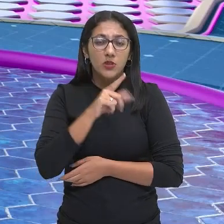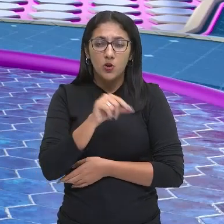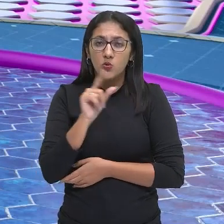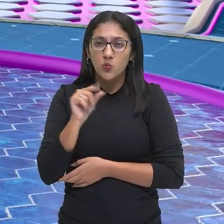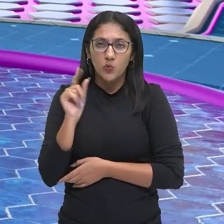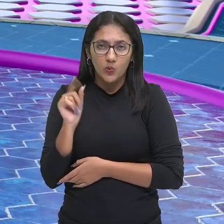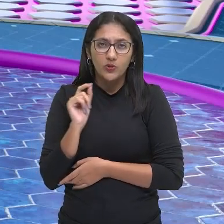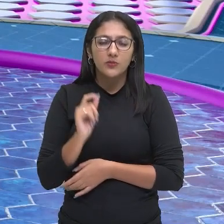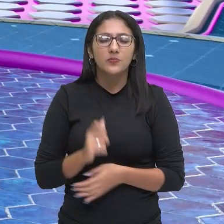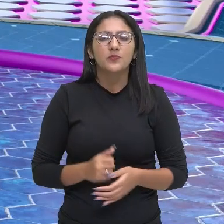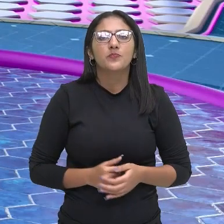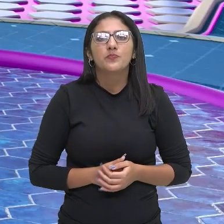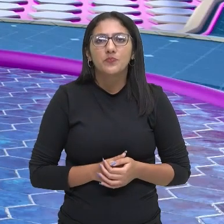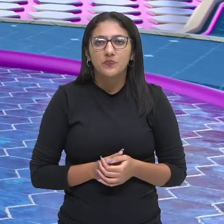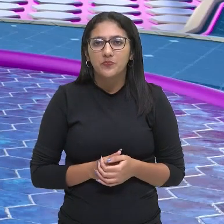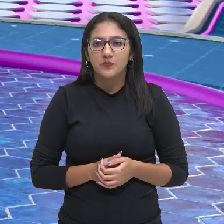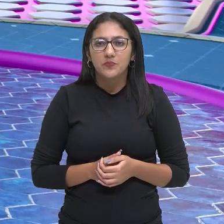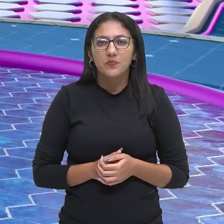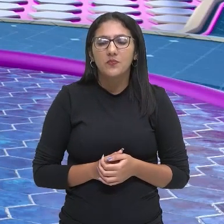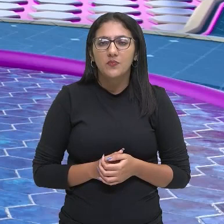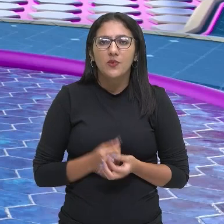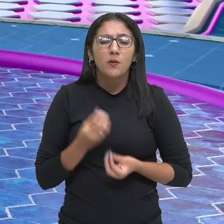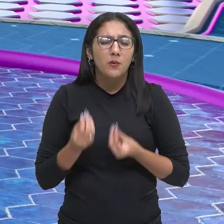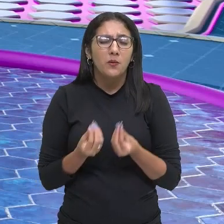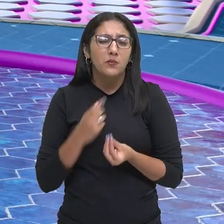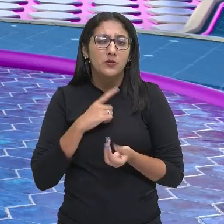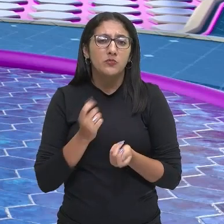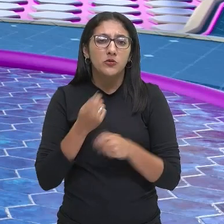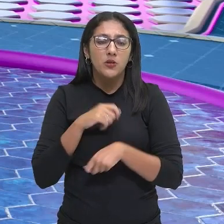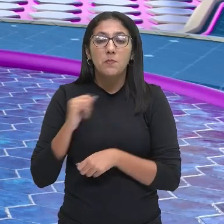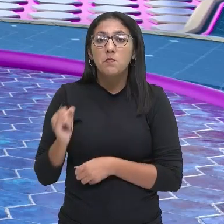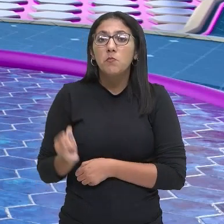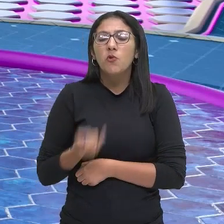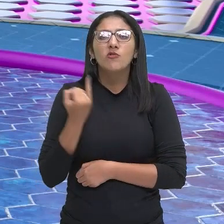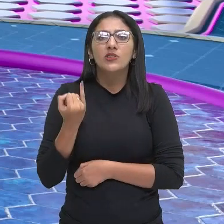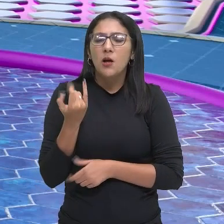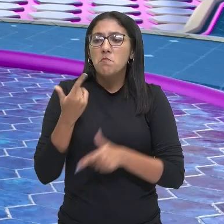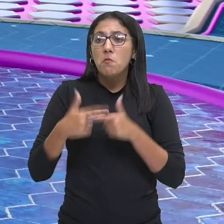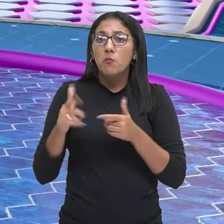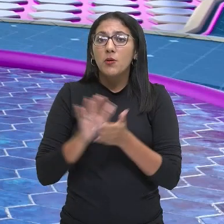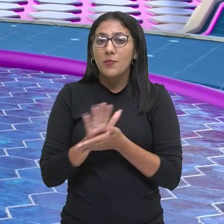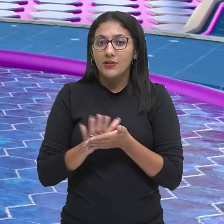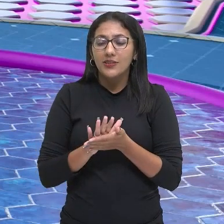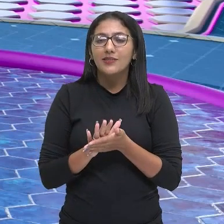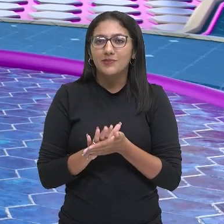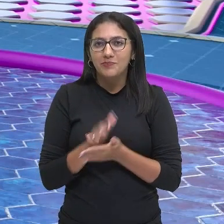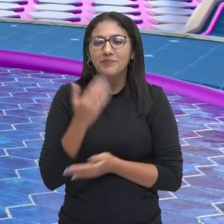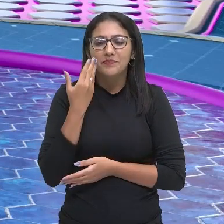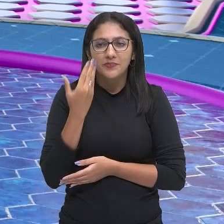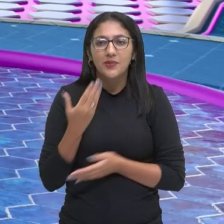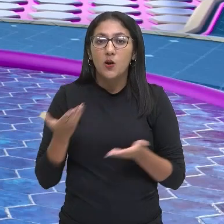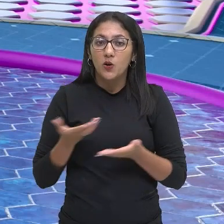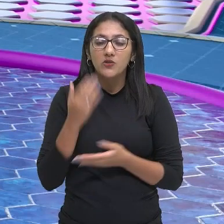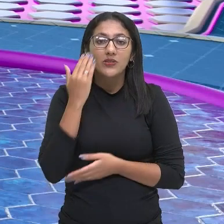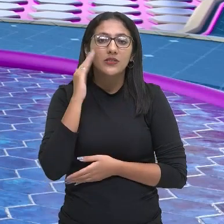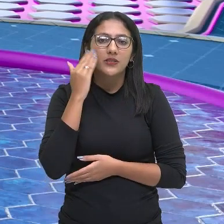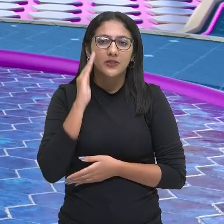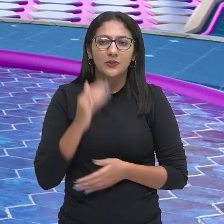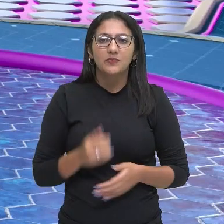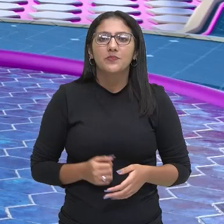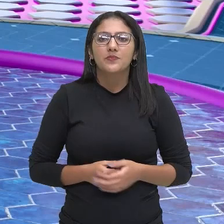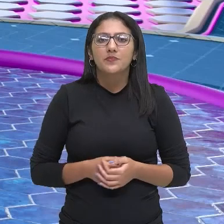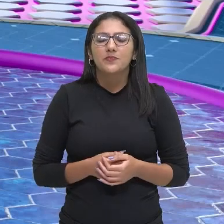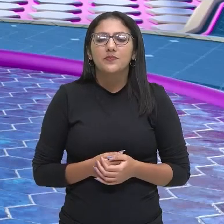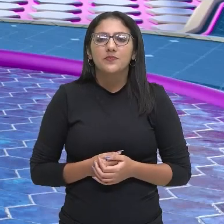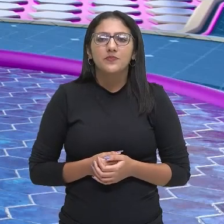Tá? Como se divertir sem problemas? Aí é que está o problema, né? Vamos lá. Olha só,